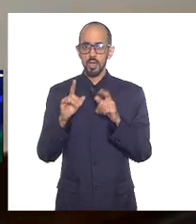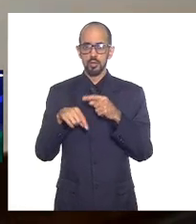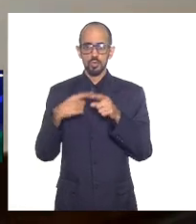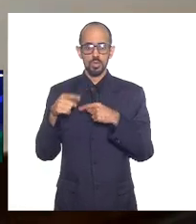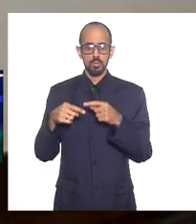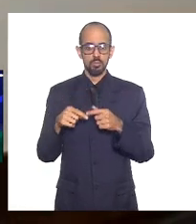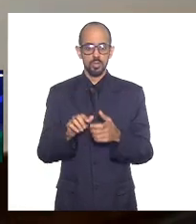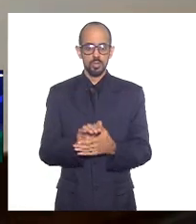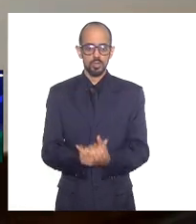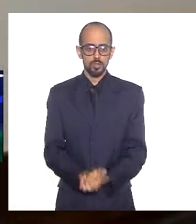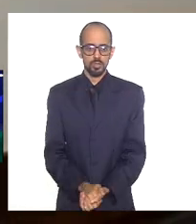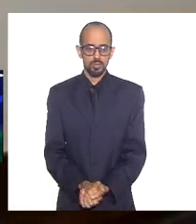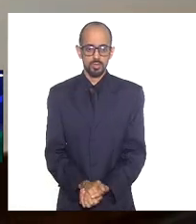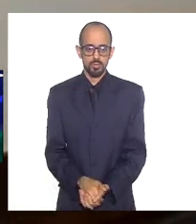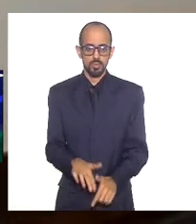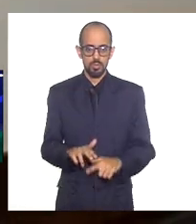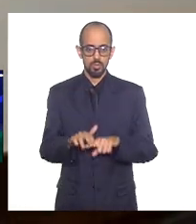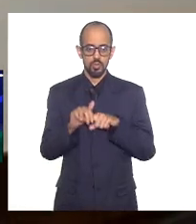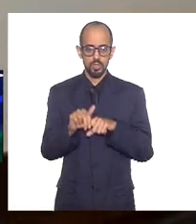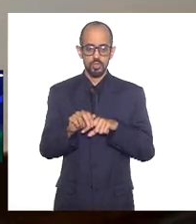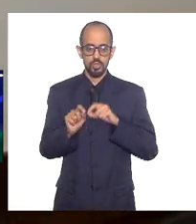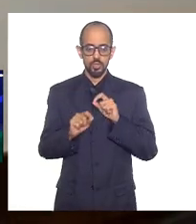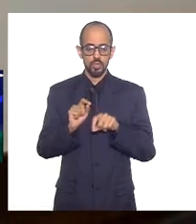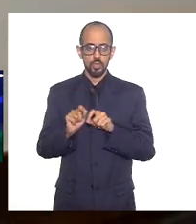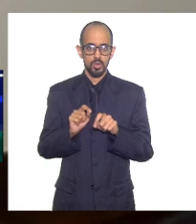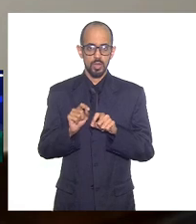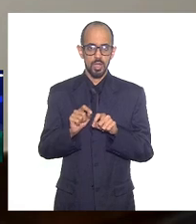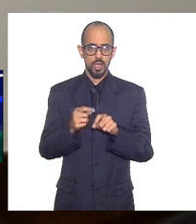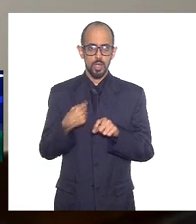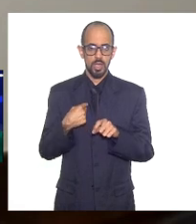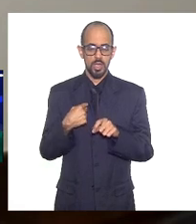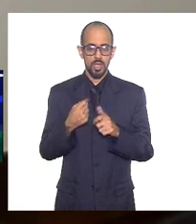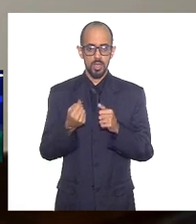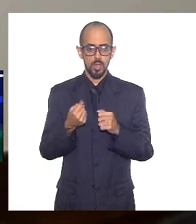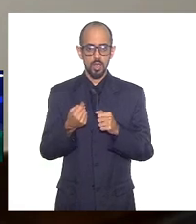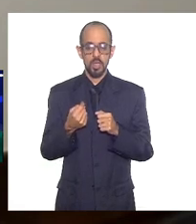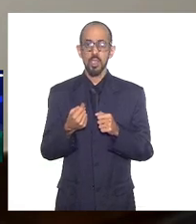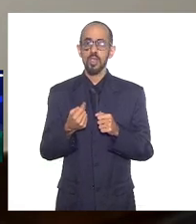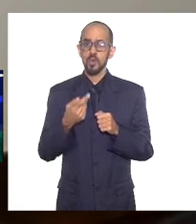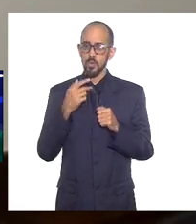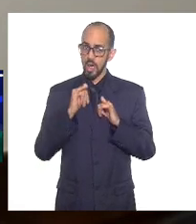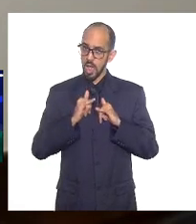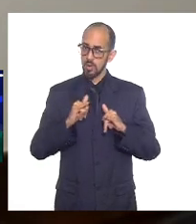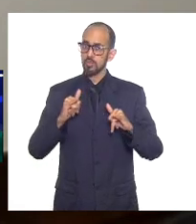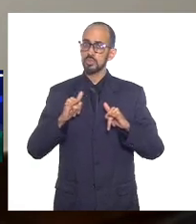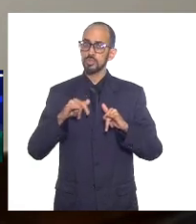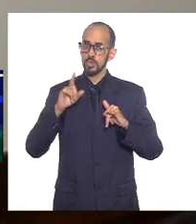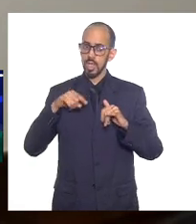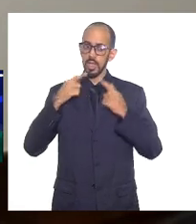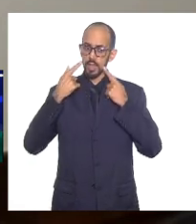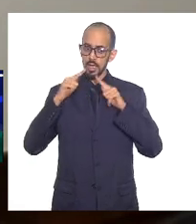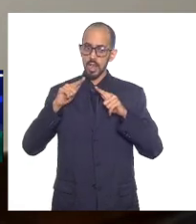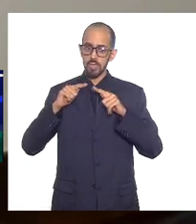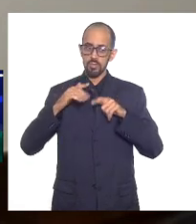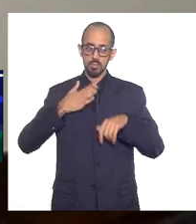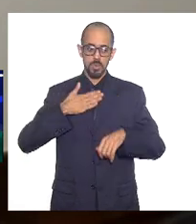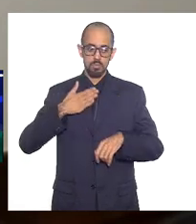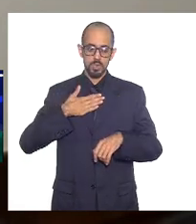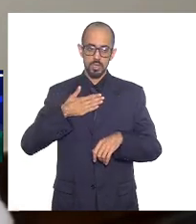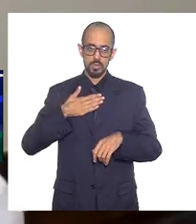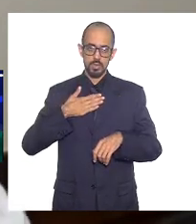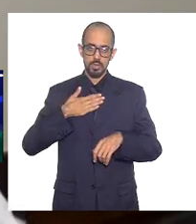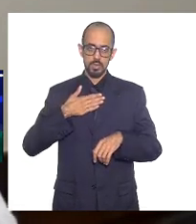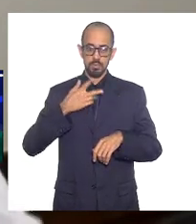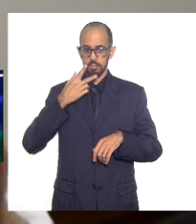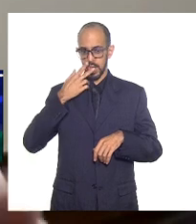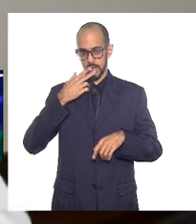de suas trajetórias. Por isso, faço aqui essa manifestação, que parece muito grave e me parece ter a ver.